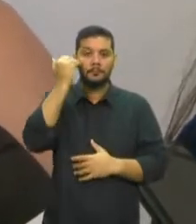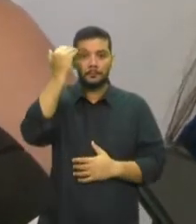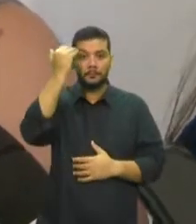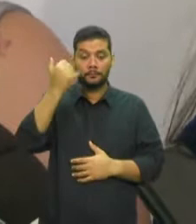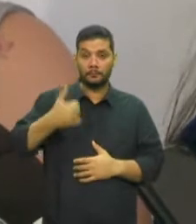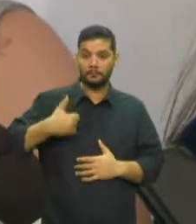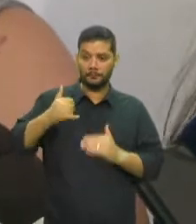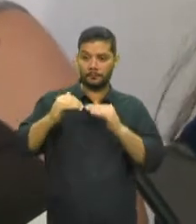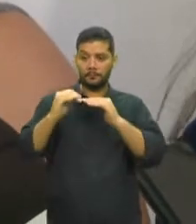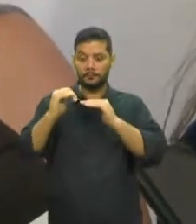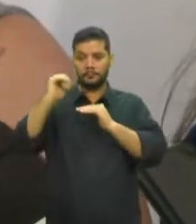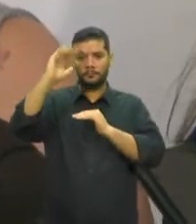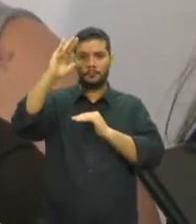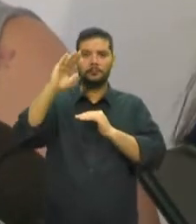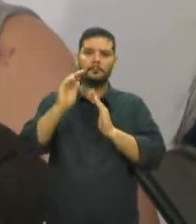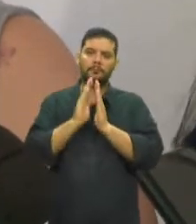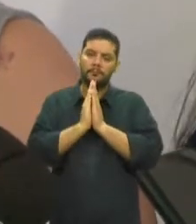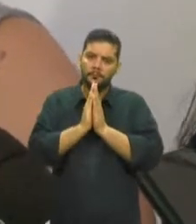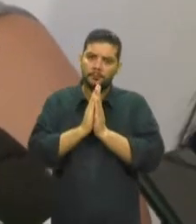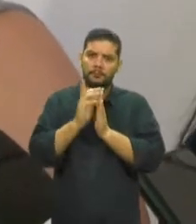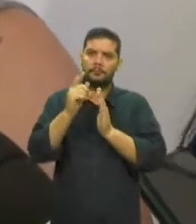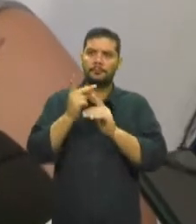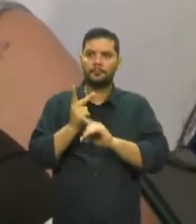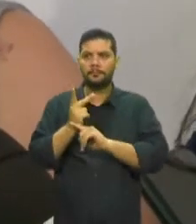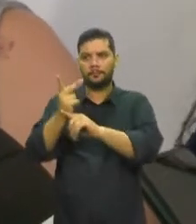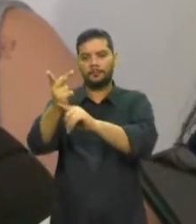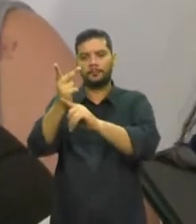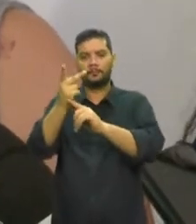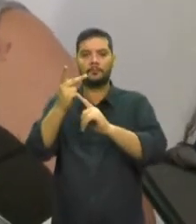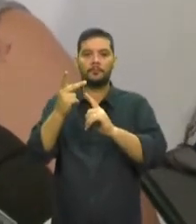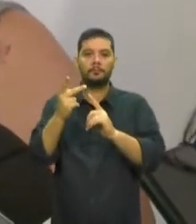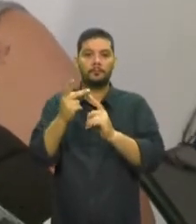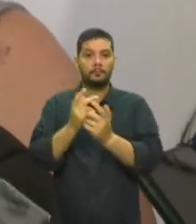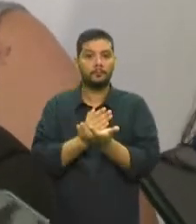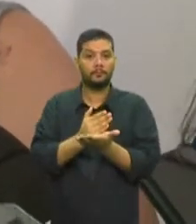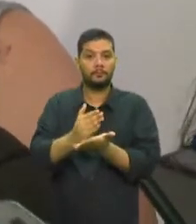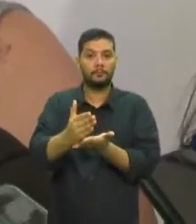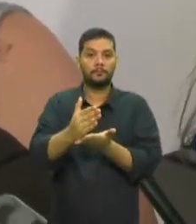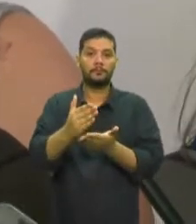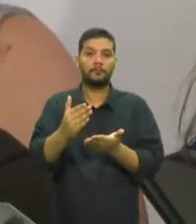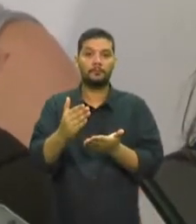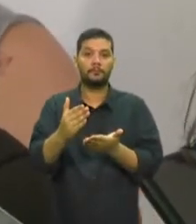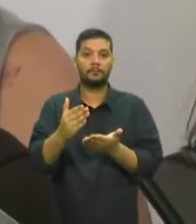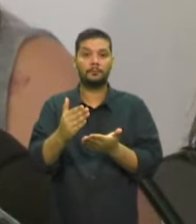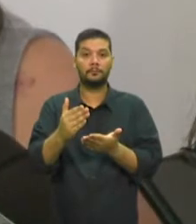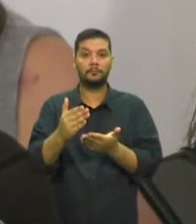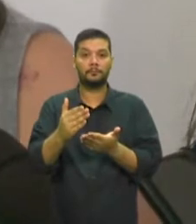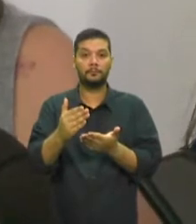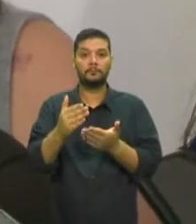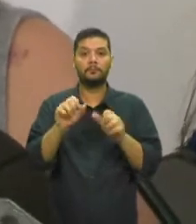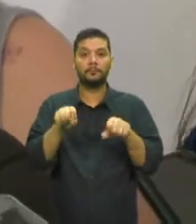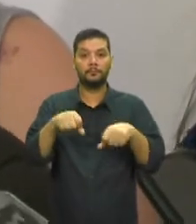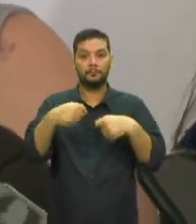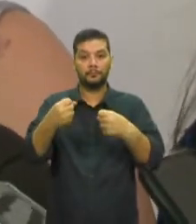maior, precisam ir buscar, até porque a gente vai iniciar muito em breve uma dose aí para reforçar para aqueles que têm acima de